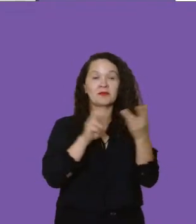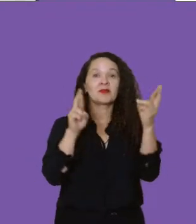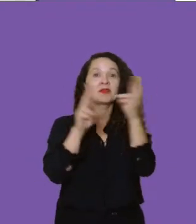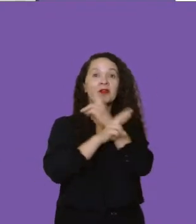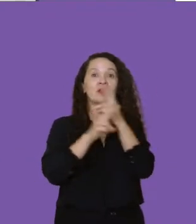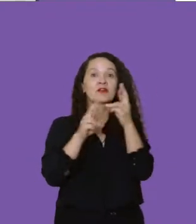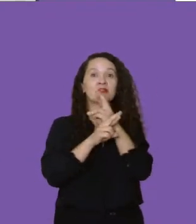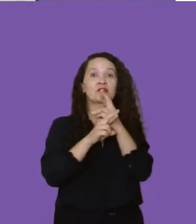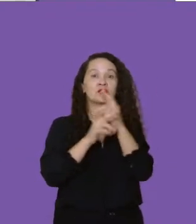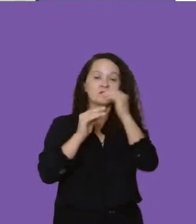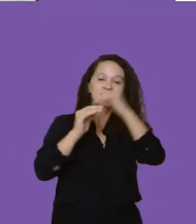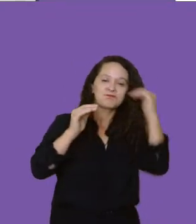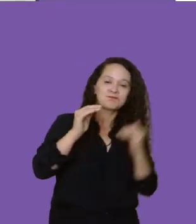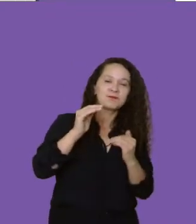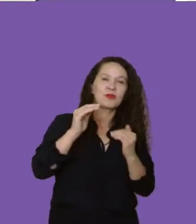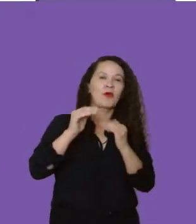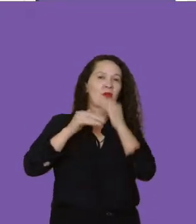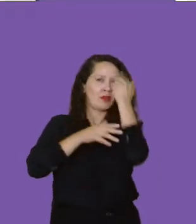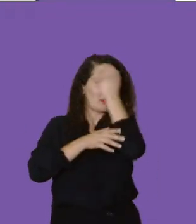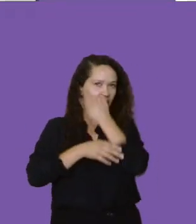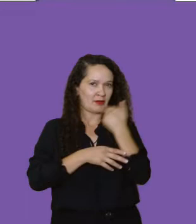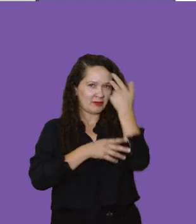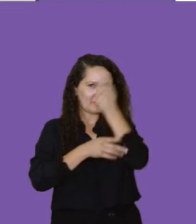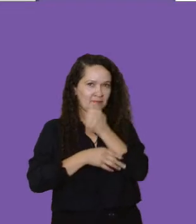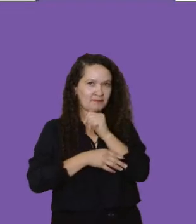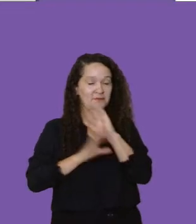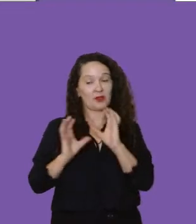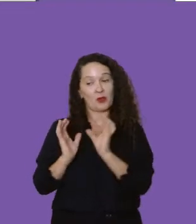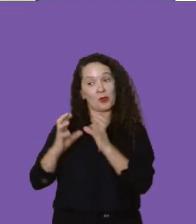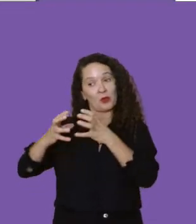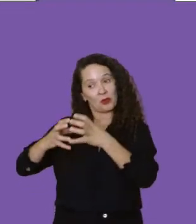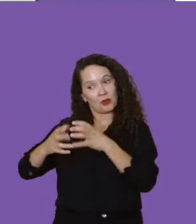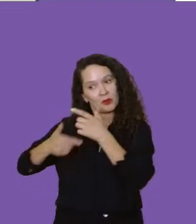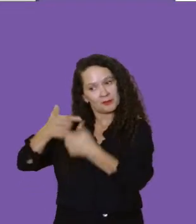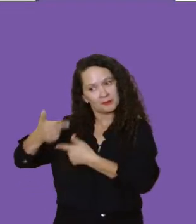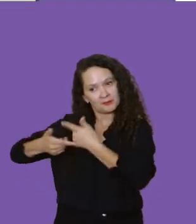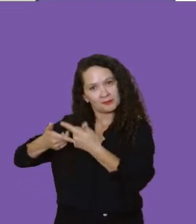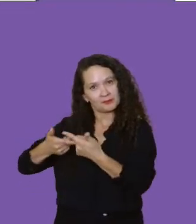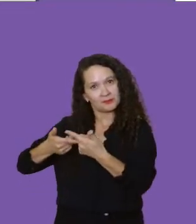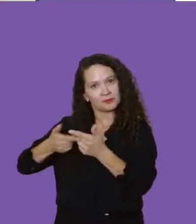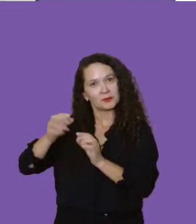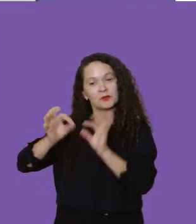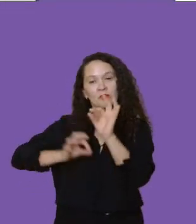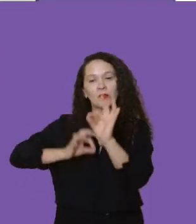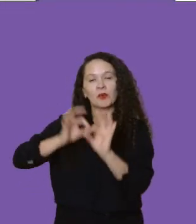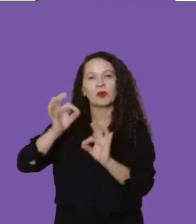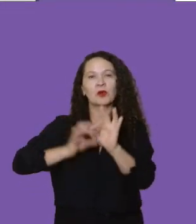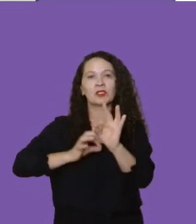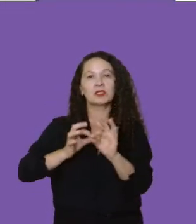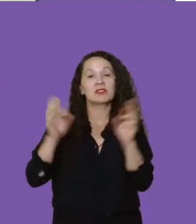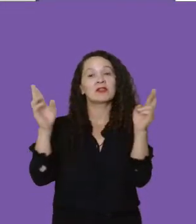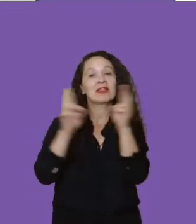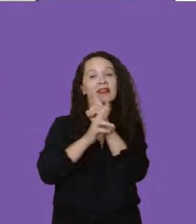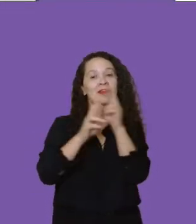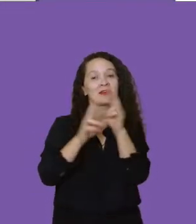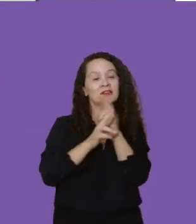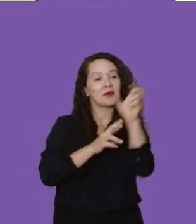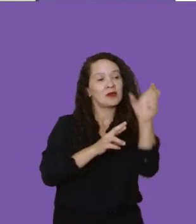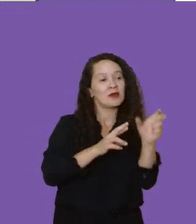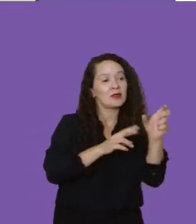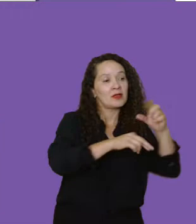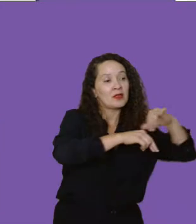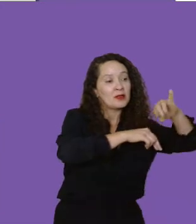relações de desigualdade racial. A classe se desdobra na relação entre